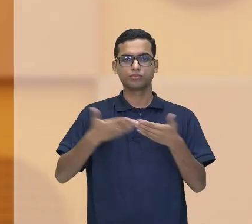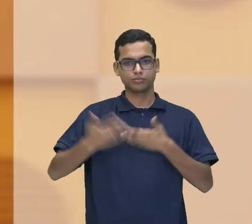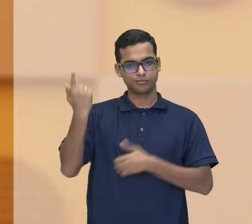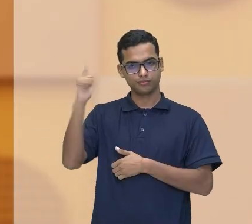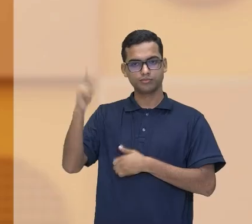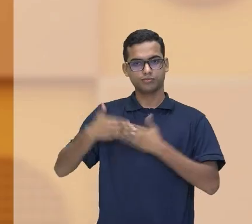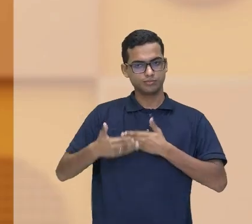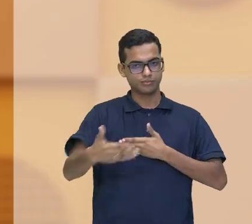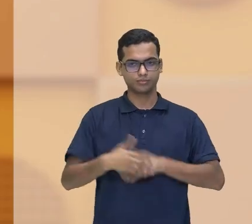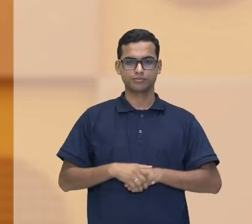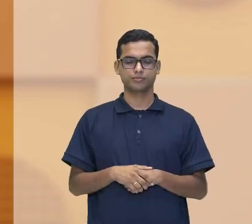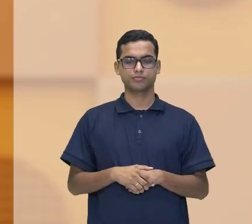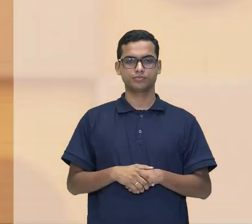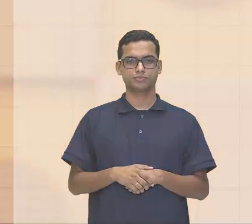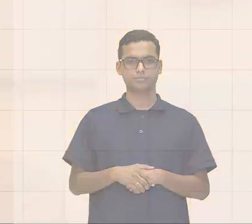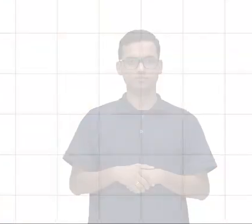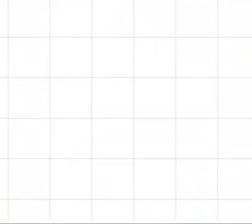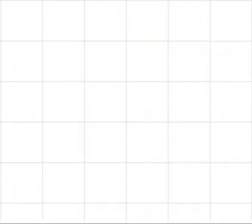geografia.